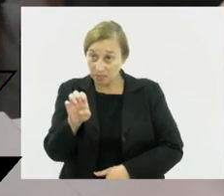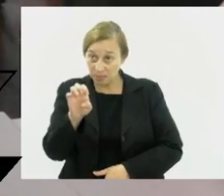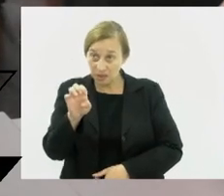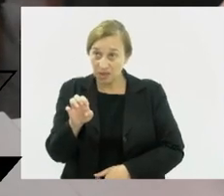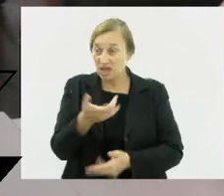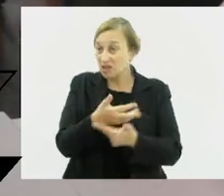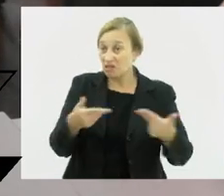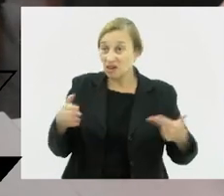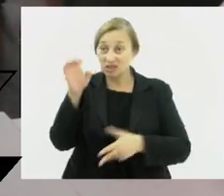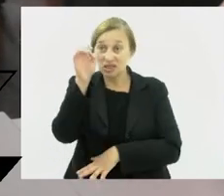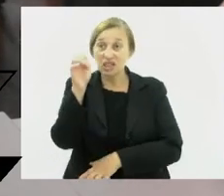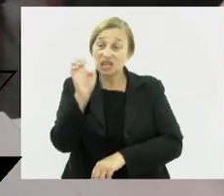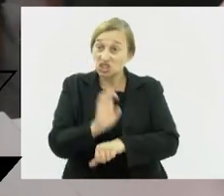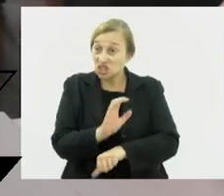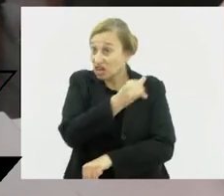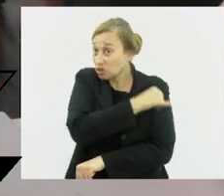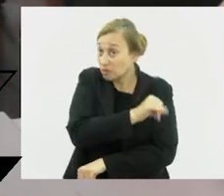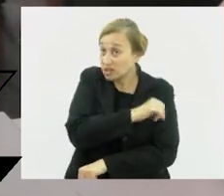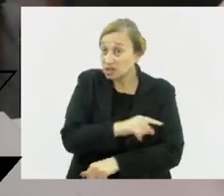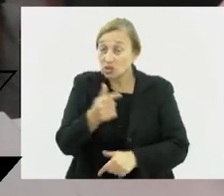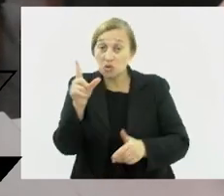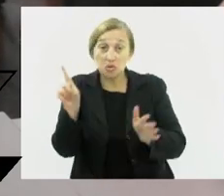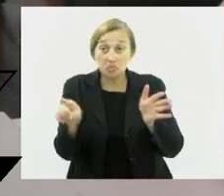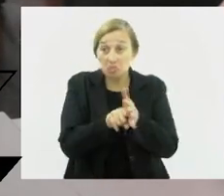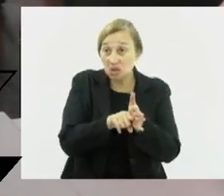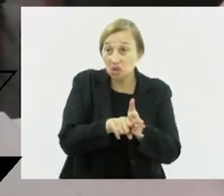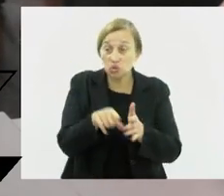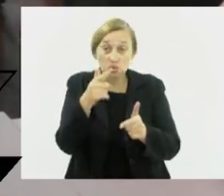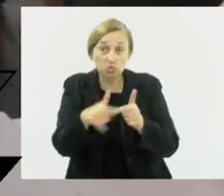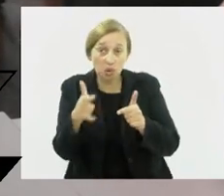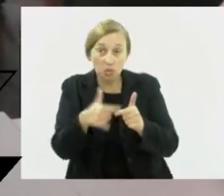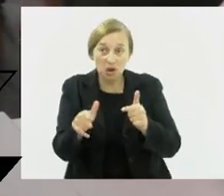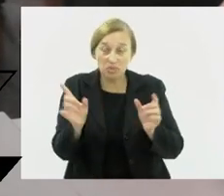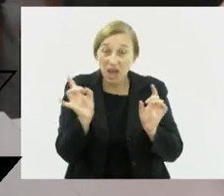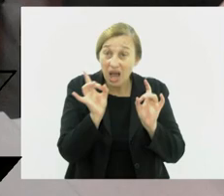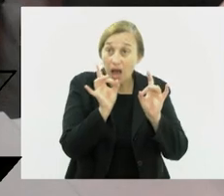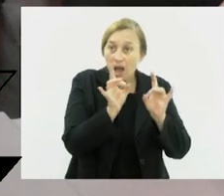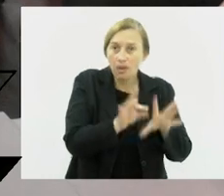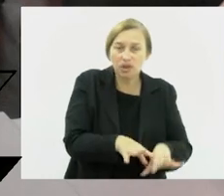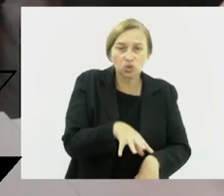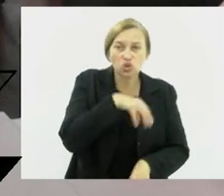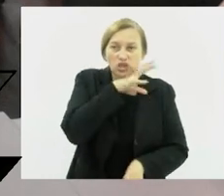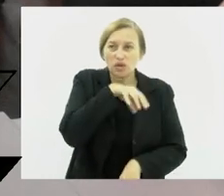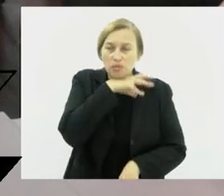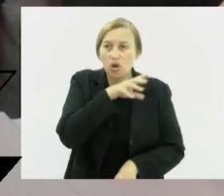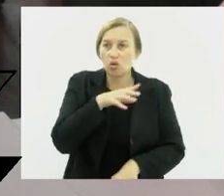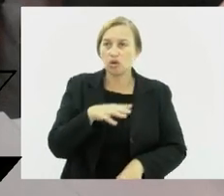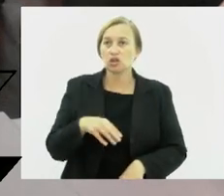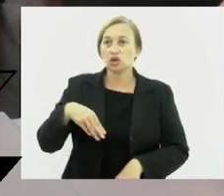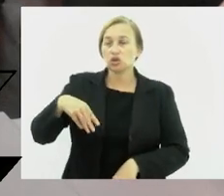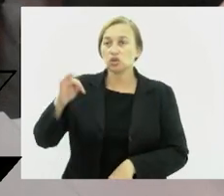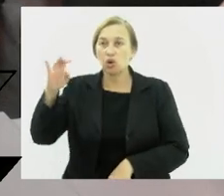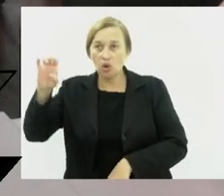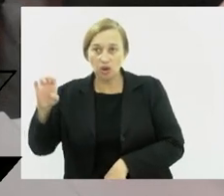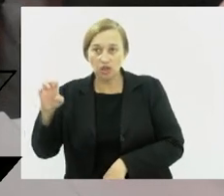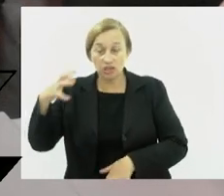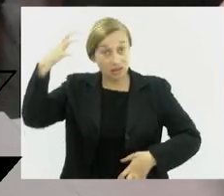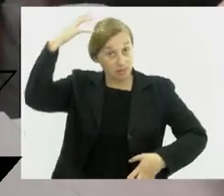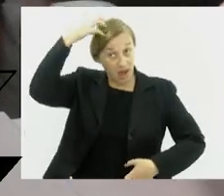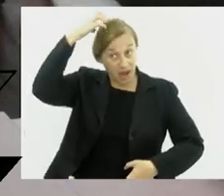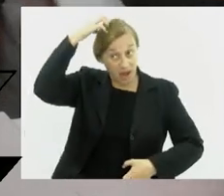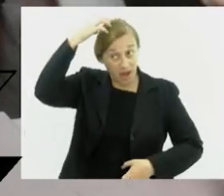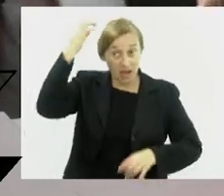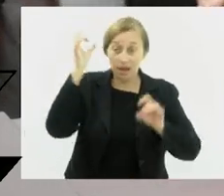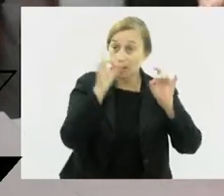muitos estados do Brasil e ver os mesmos problemas. O que só difere de abandono é animal. Você tem no norte abandono de macaco, no nordeste abandono